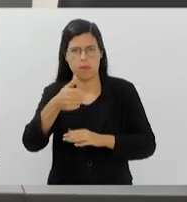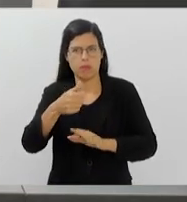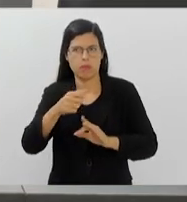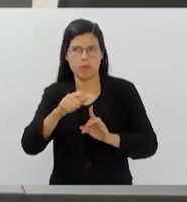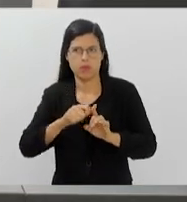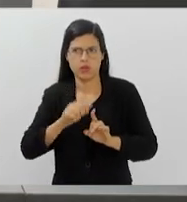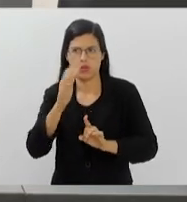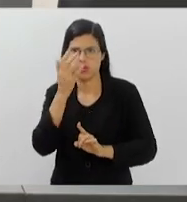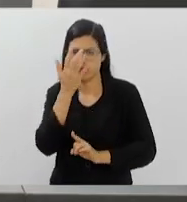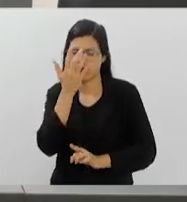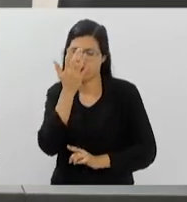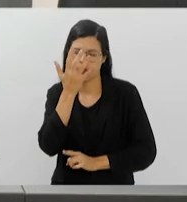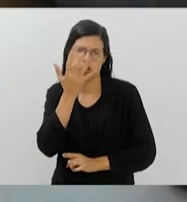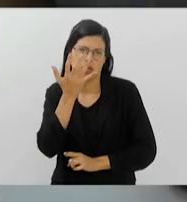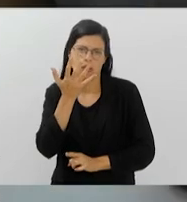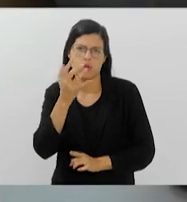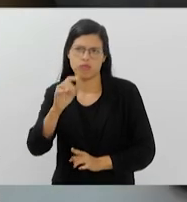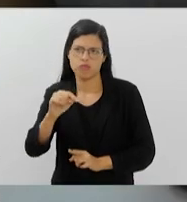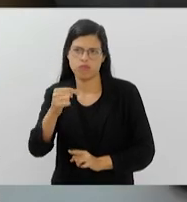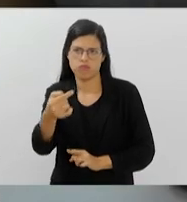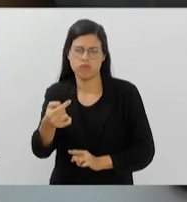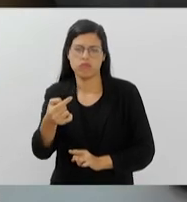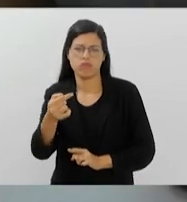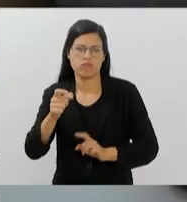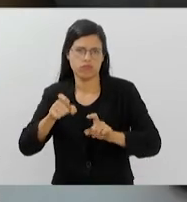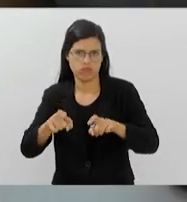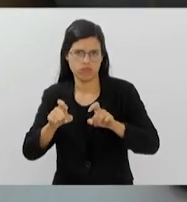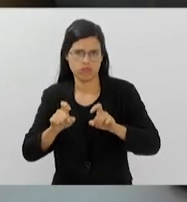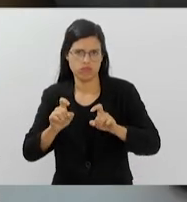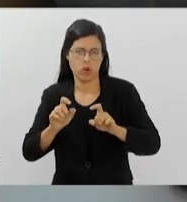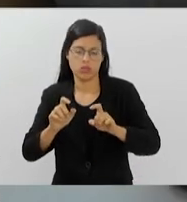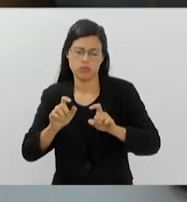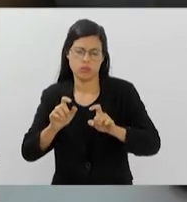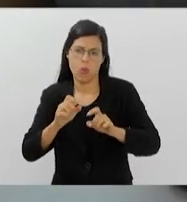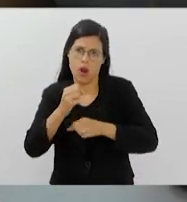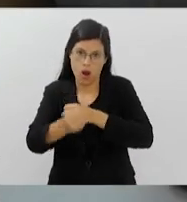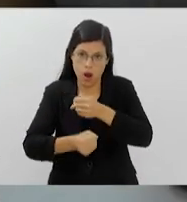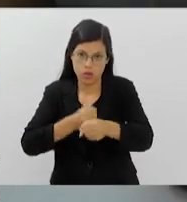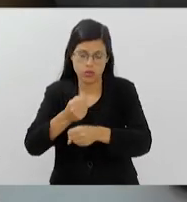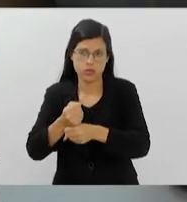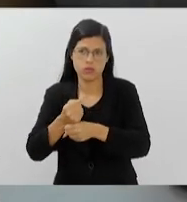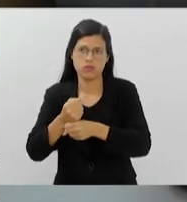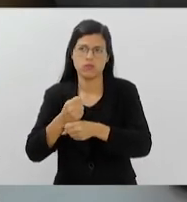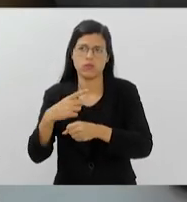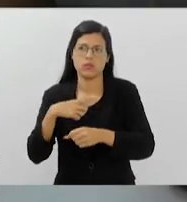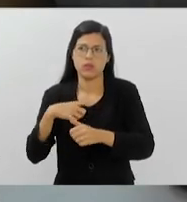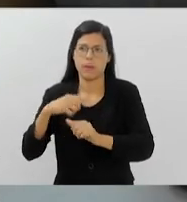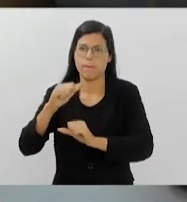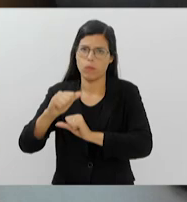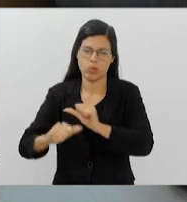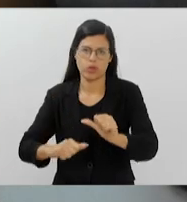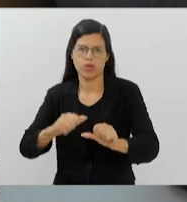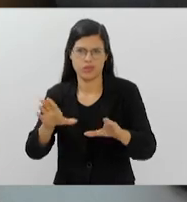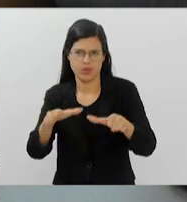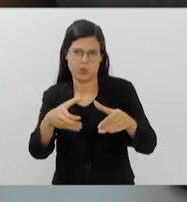da próxima legislatura. E já que vai haver mudança de mesa, enfim. Perfeito.